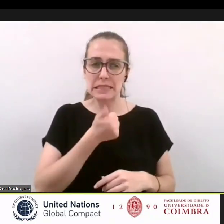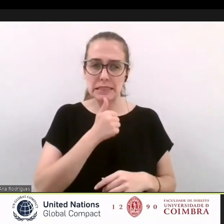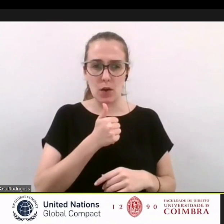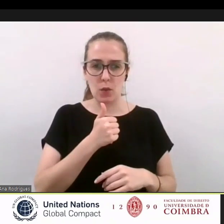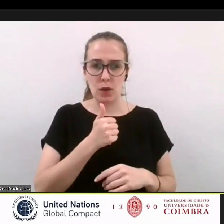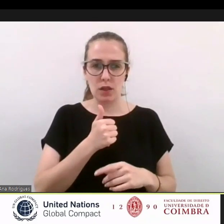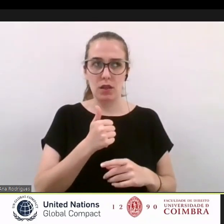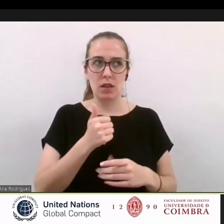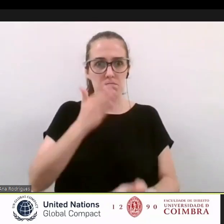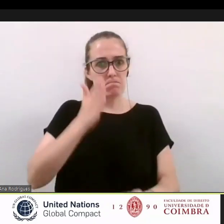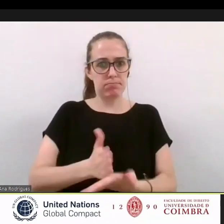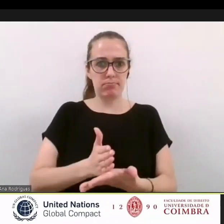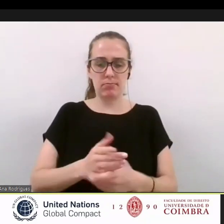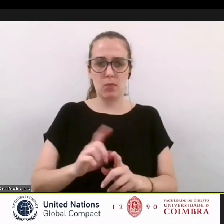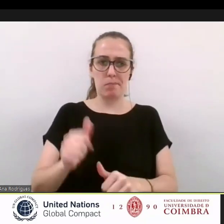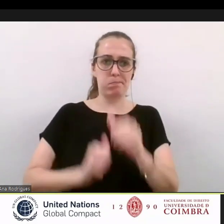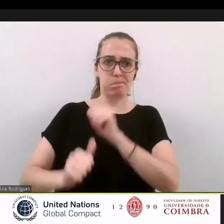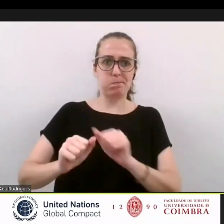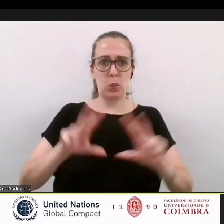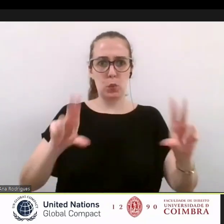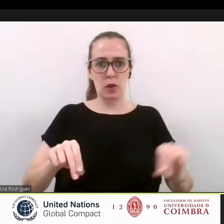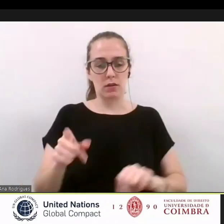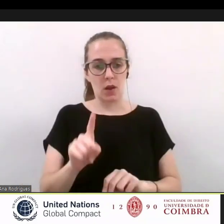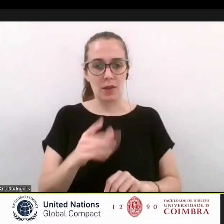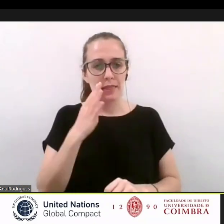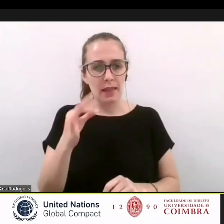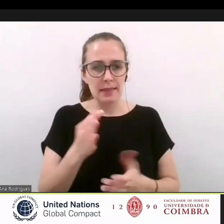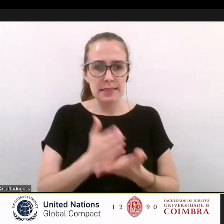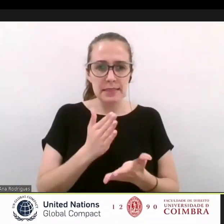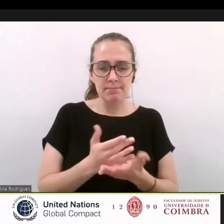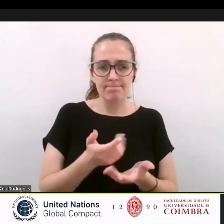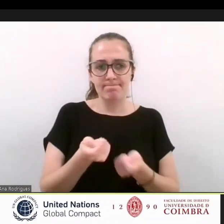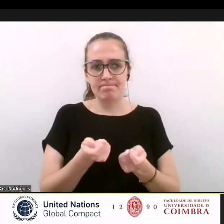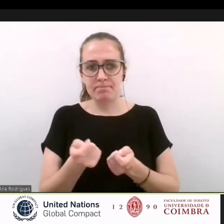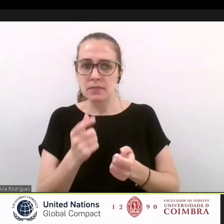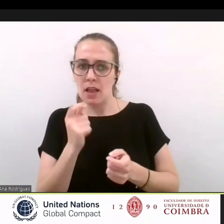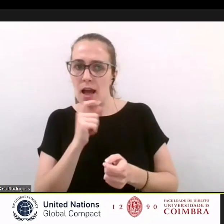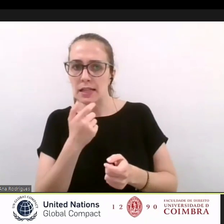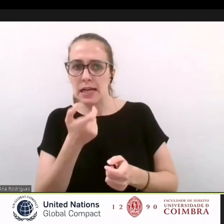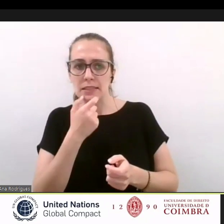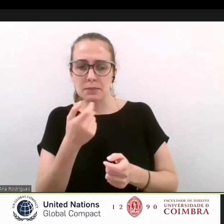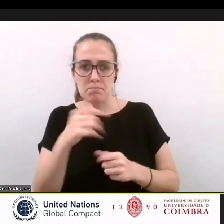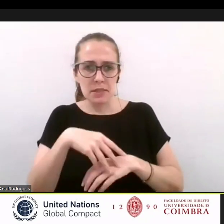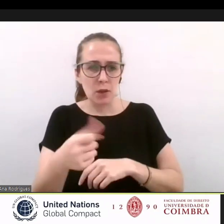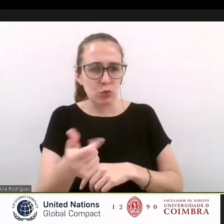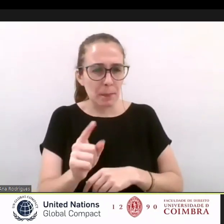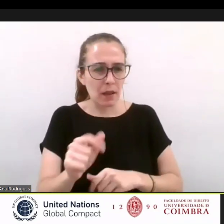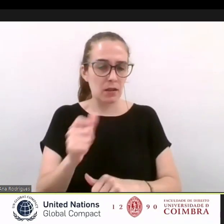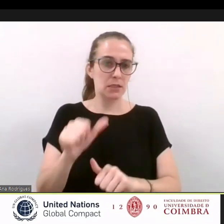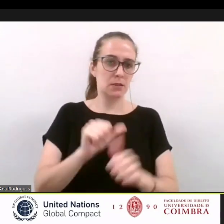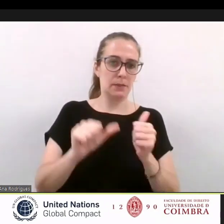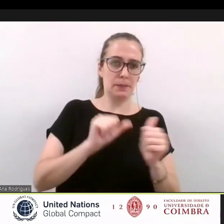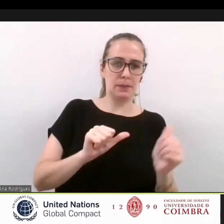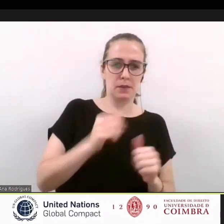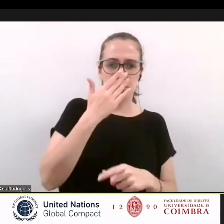irreversíveis. Portanto, sempre que possível, tomar decisões que possam ser revertidas mais tarde. Ou seja, prolongar a